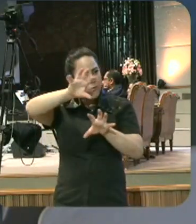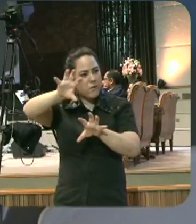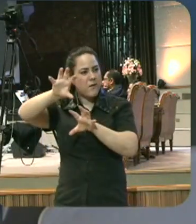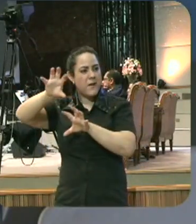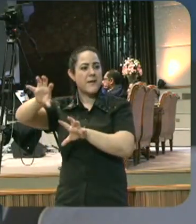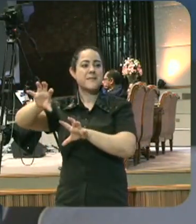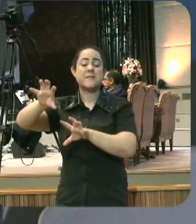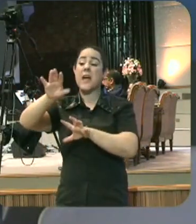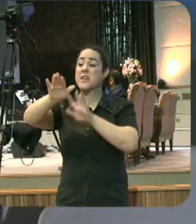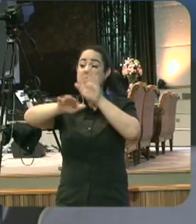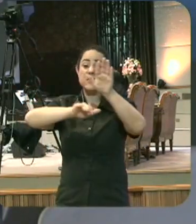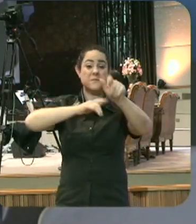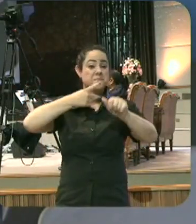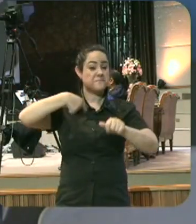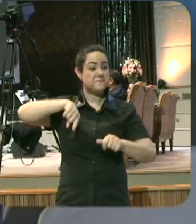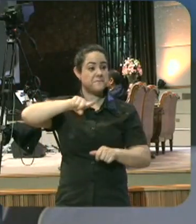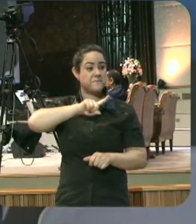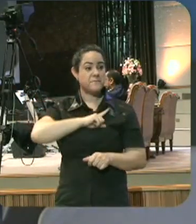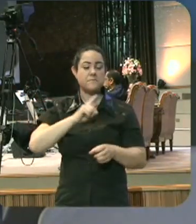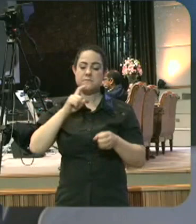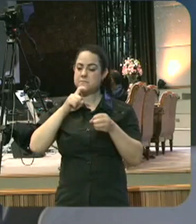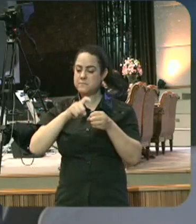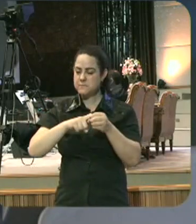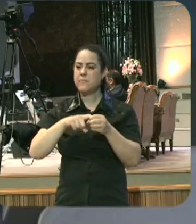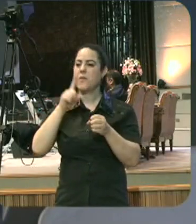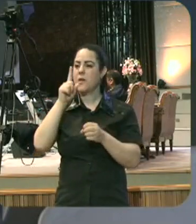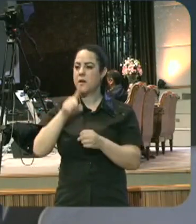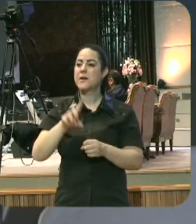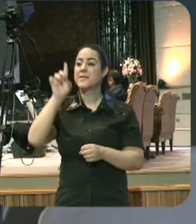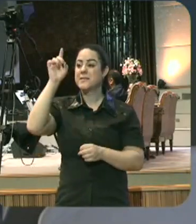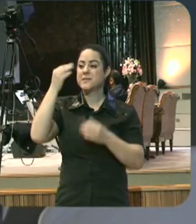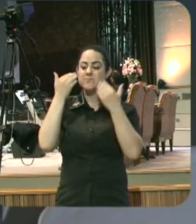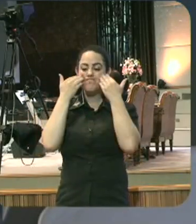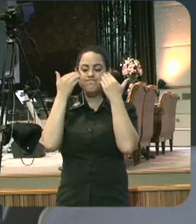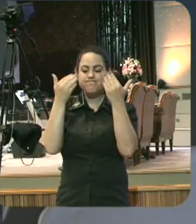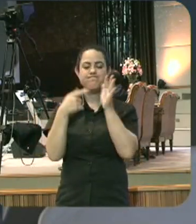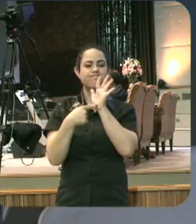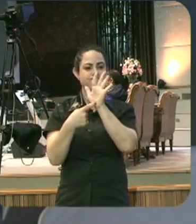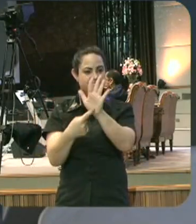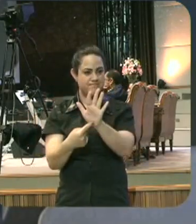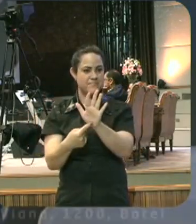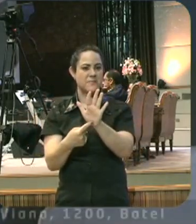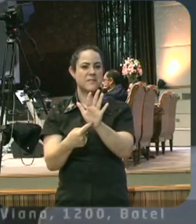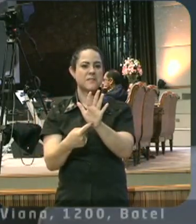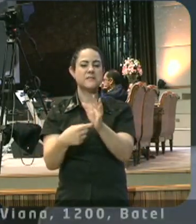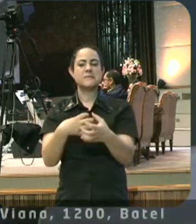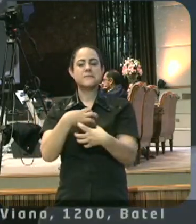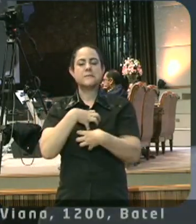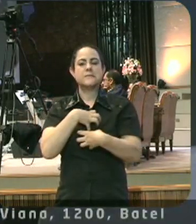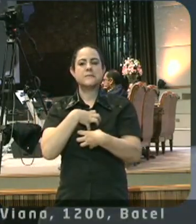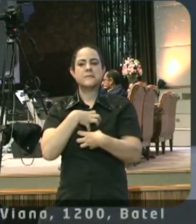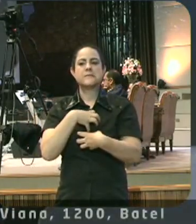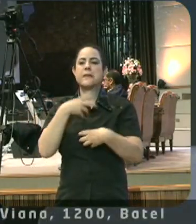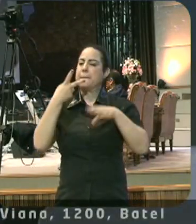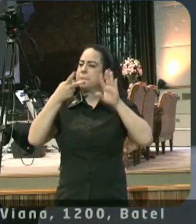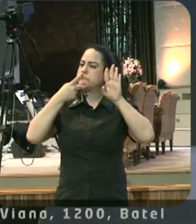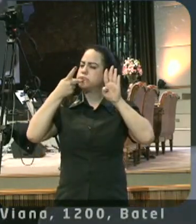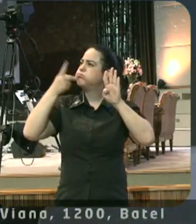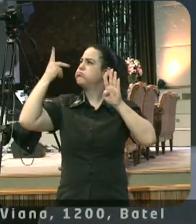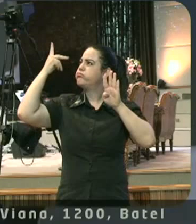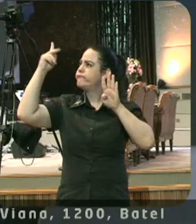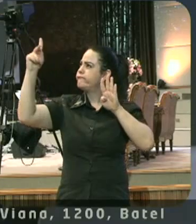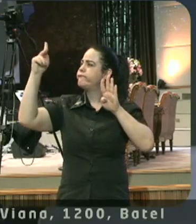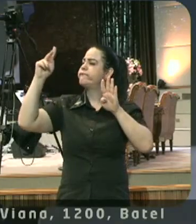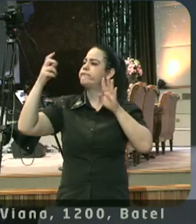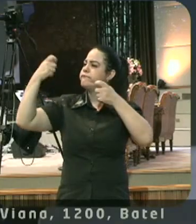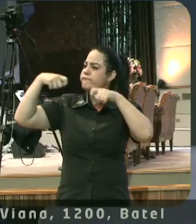convida a participar justamente do que Ele colocou diante de nós. E Ele nos inspira com as suas promessas, e Ele